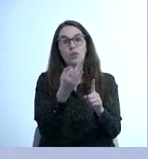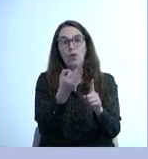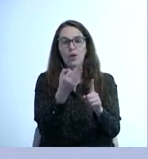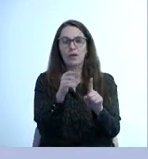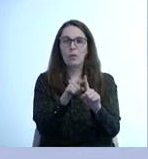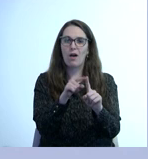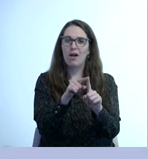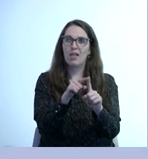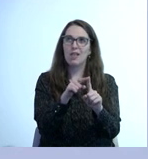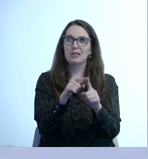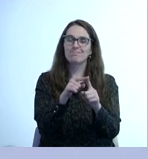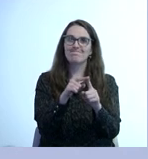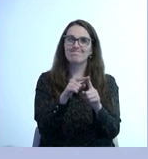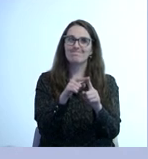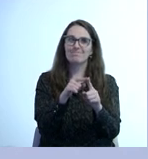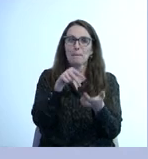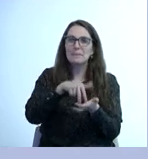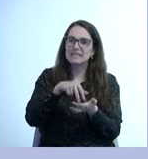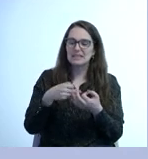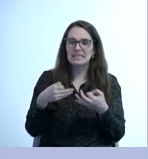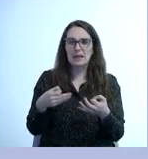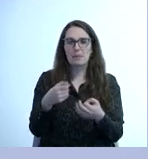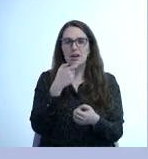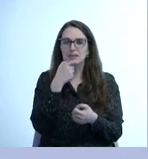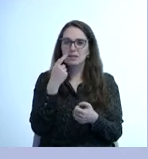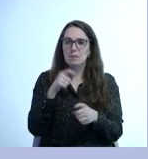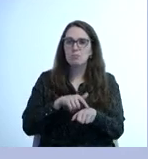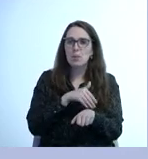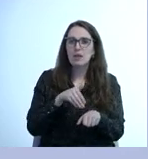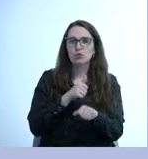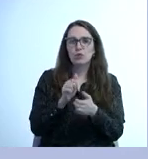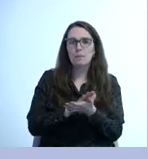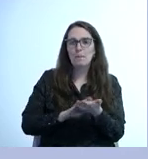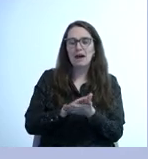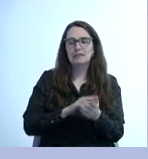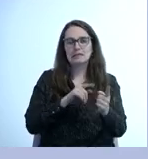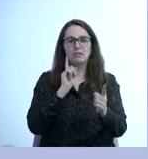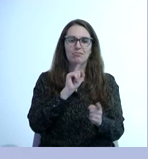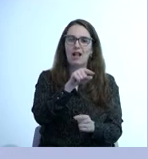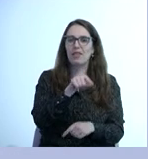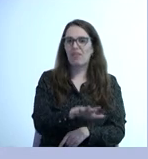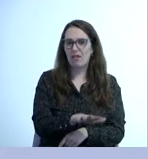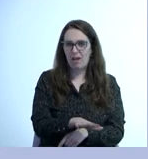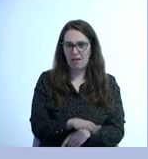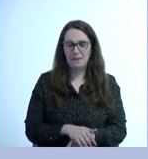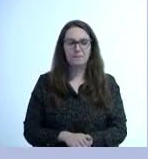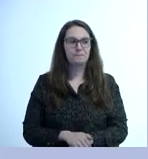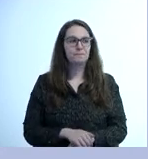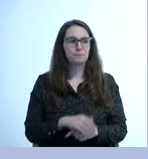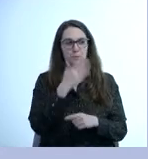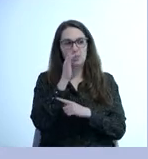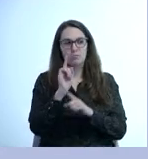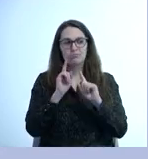de momentos fundamentais, enfim, do lançamento da carreira do João Luís Carrilho da Graça,